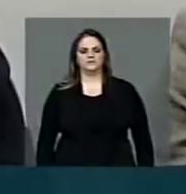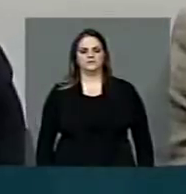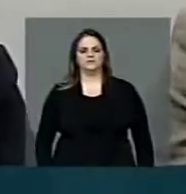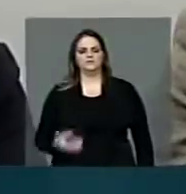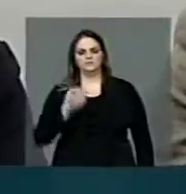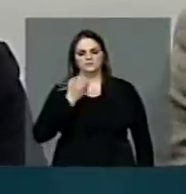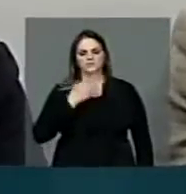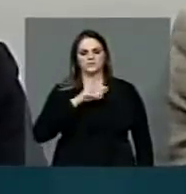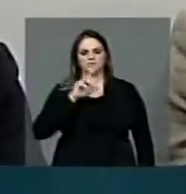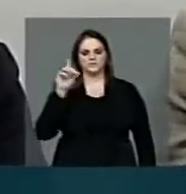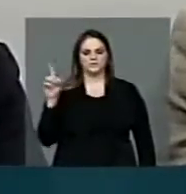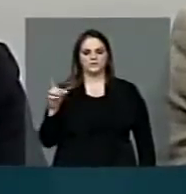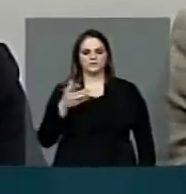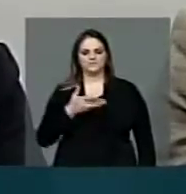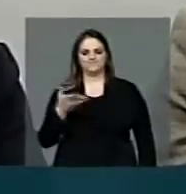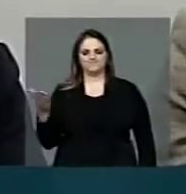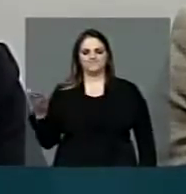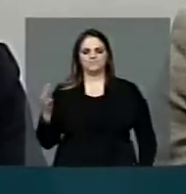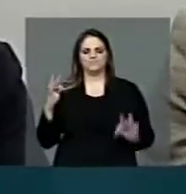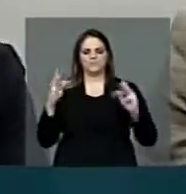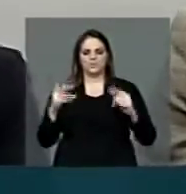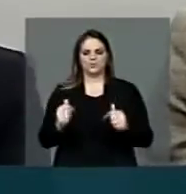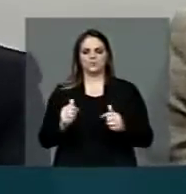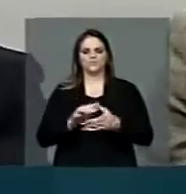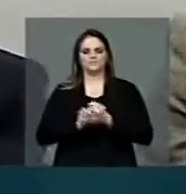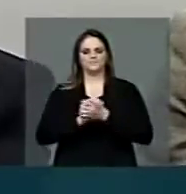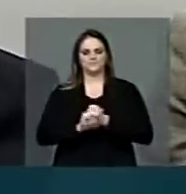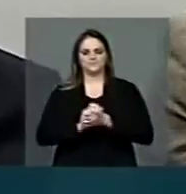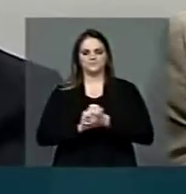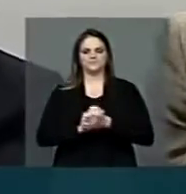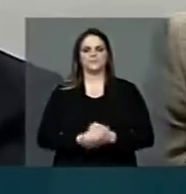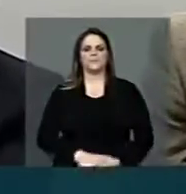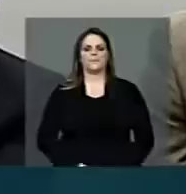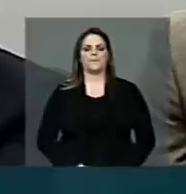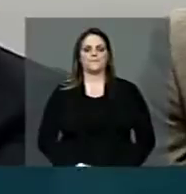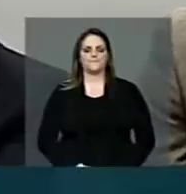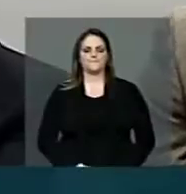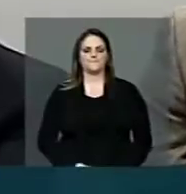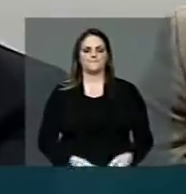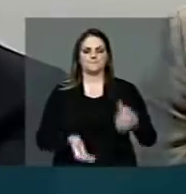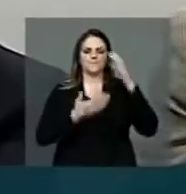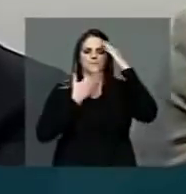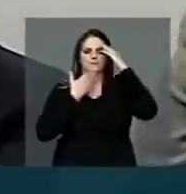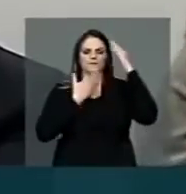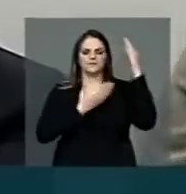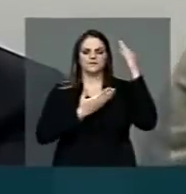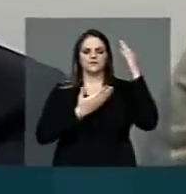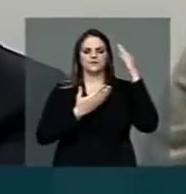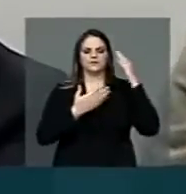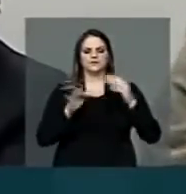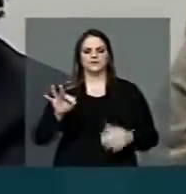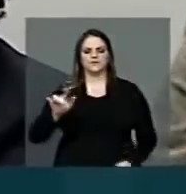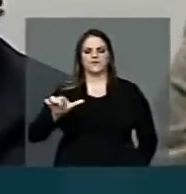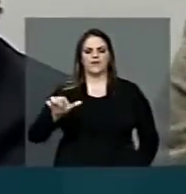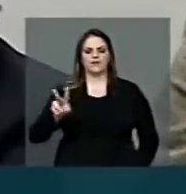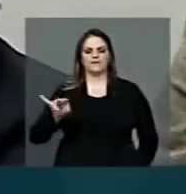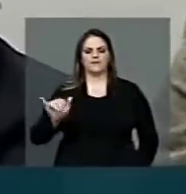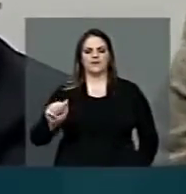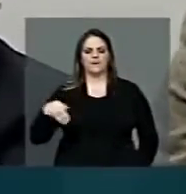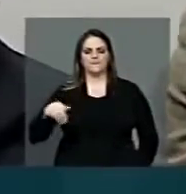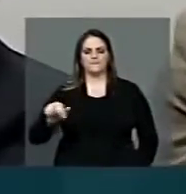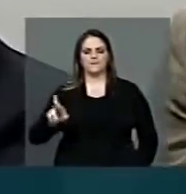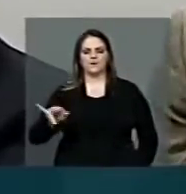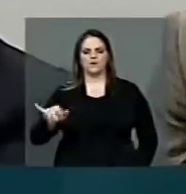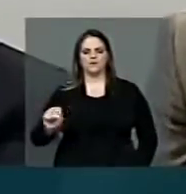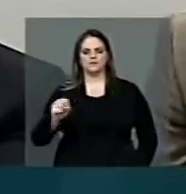bom dia a todas e todos aqui presentes. Quero agradecer à deputada Flávia Moraes, que